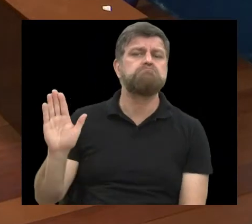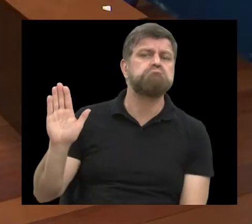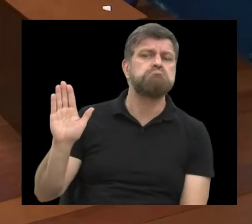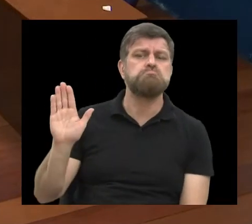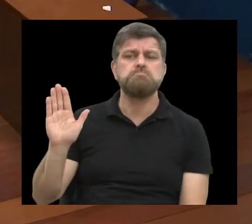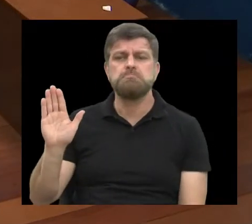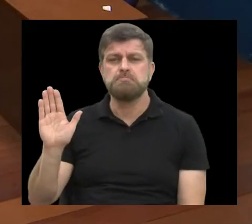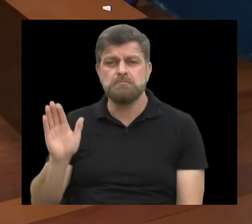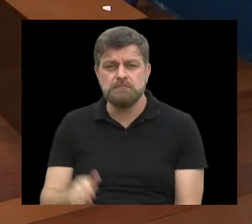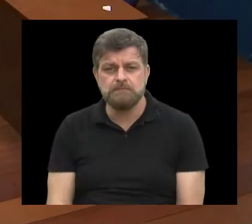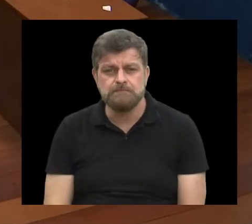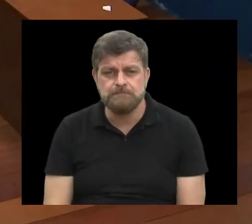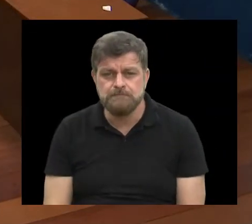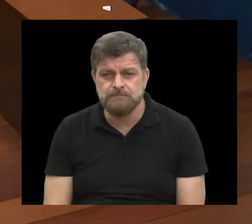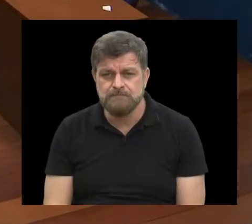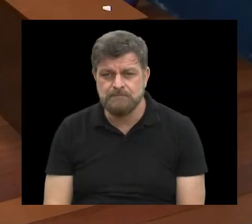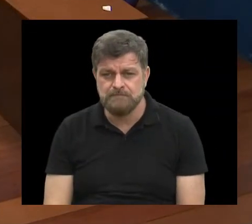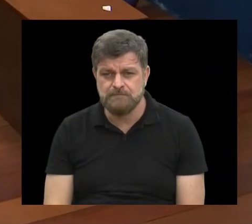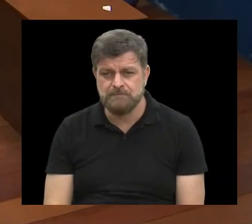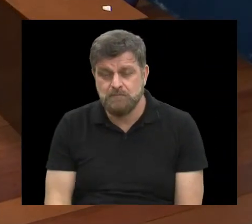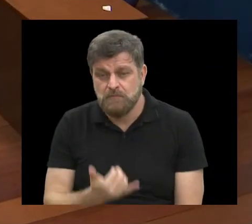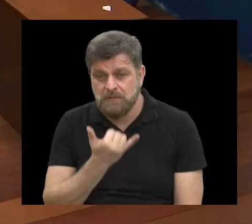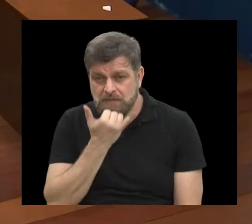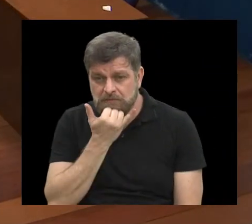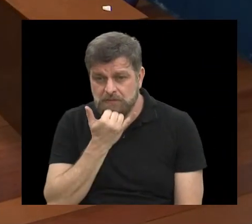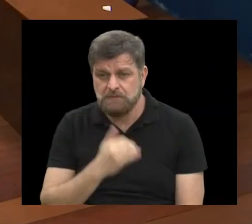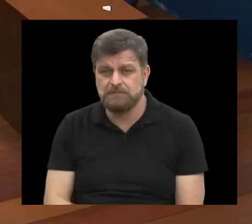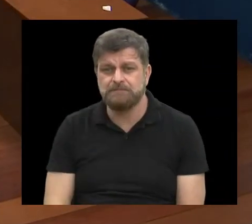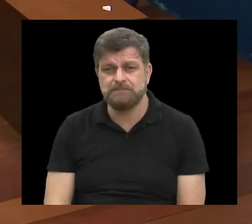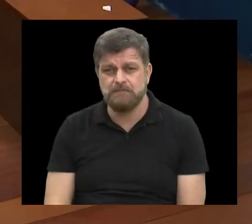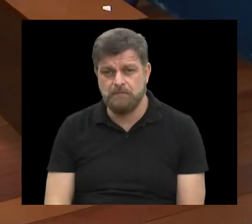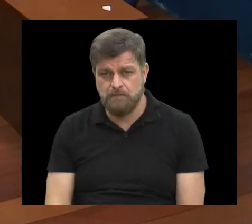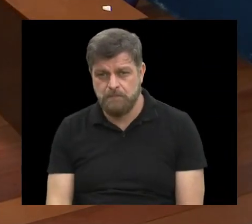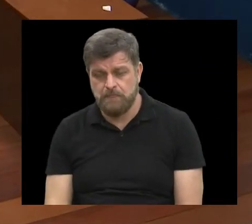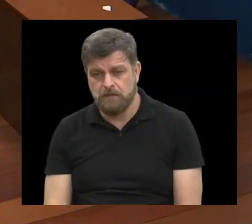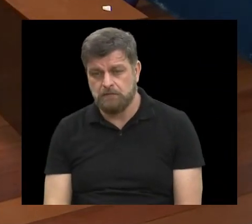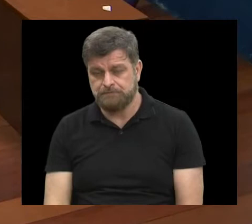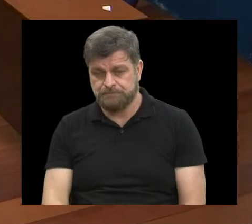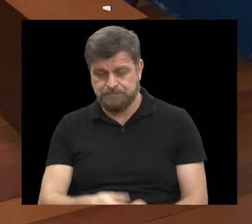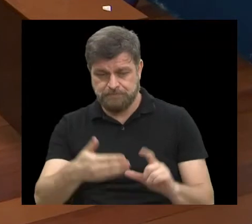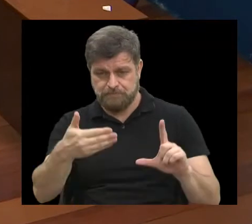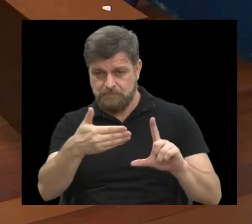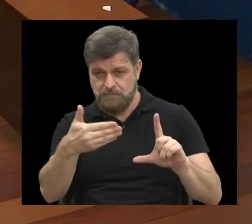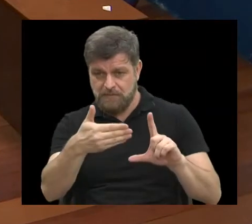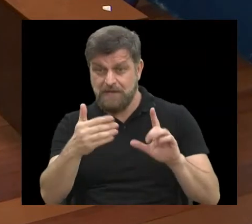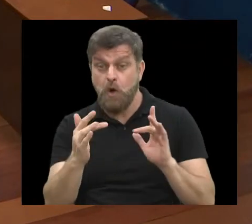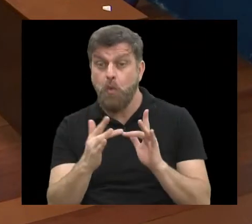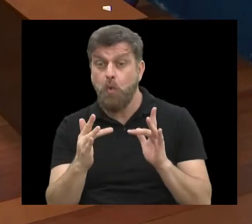O contato, desculpa. Deixa o contato na tela, pessoal.